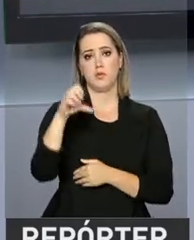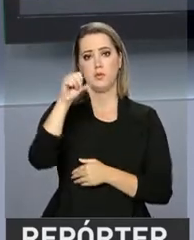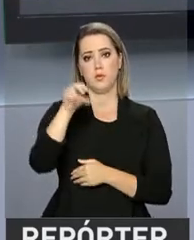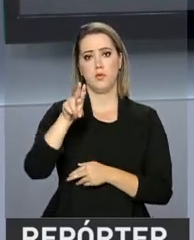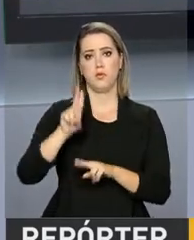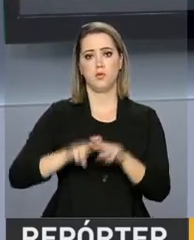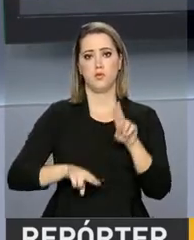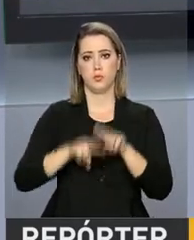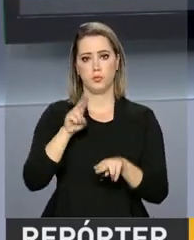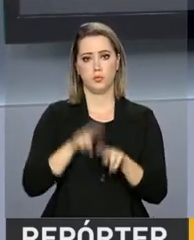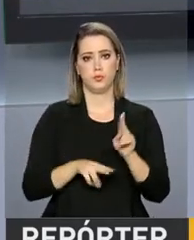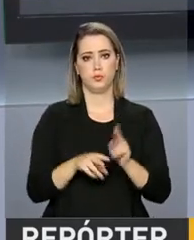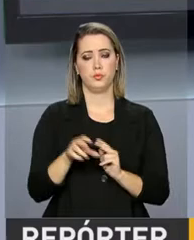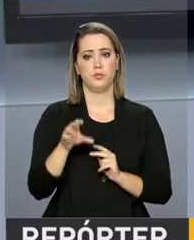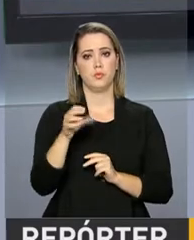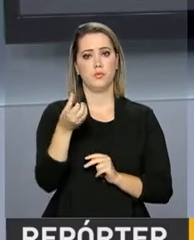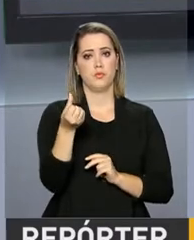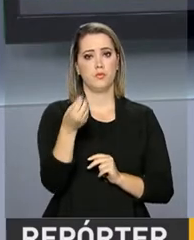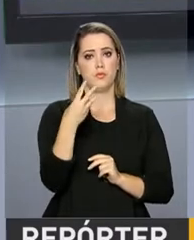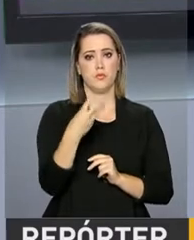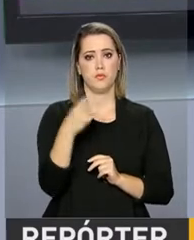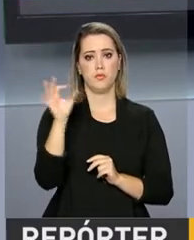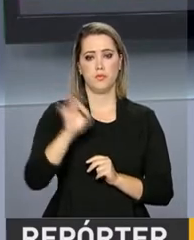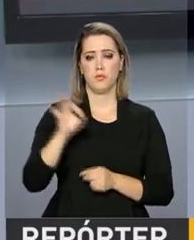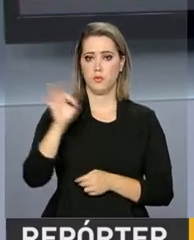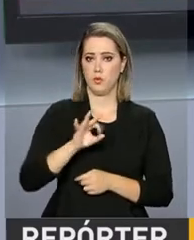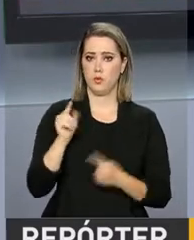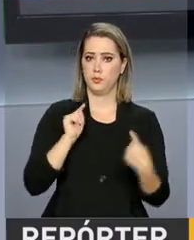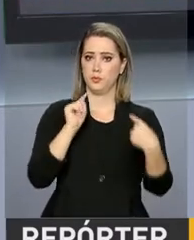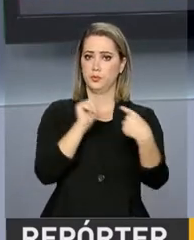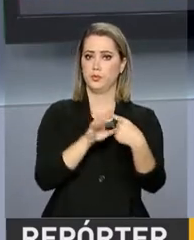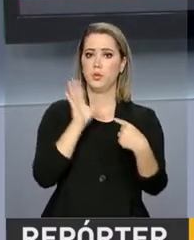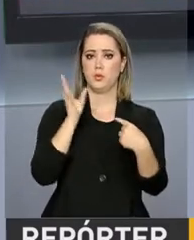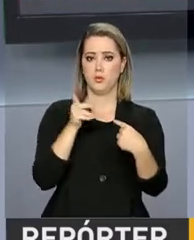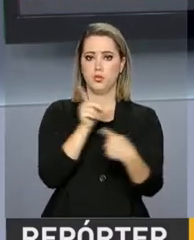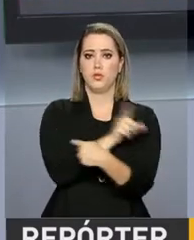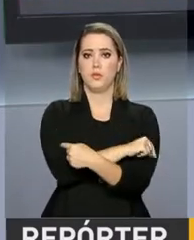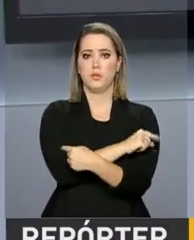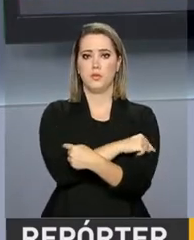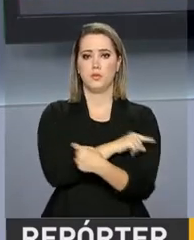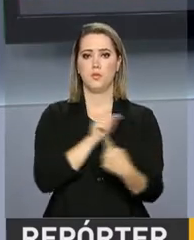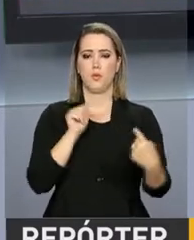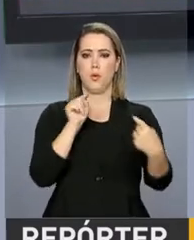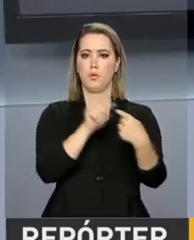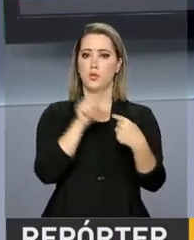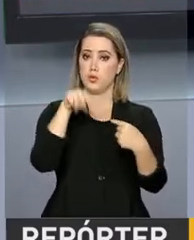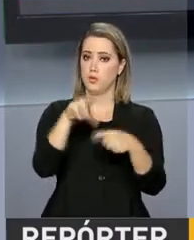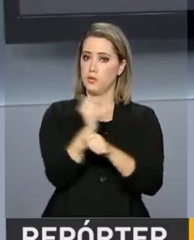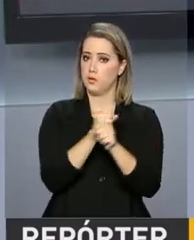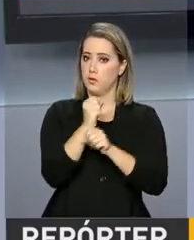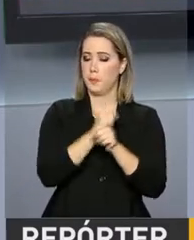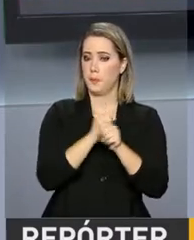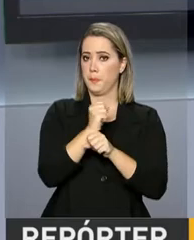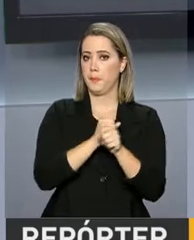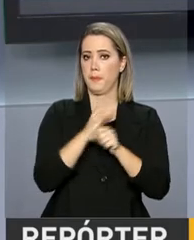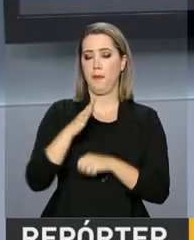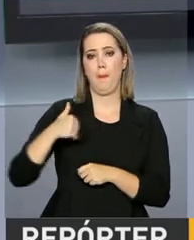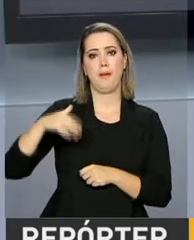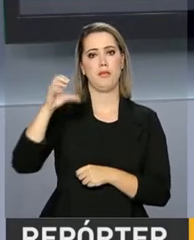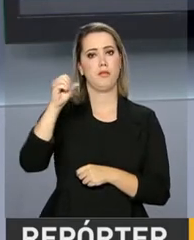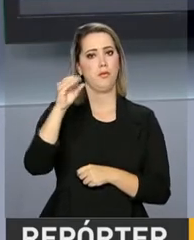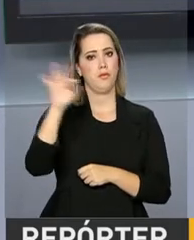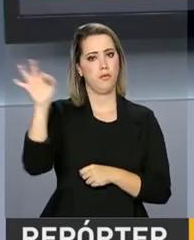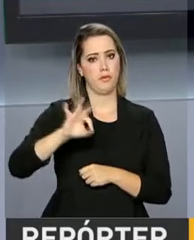até o dia 9 de junho cerca de 63 por cento do público alvo já foi vacinado a meta neste ano é vacinar